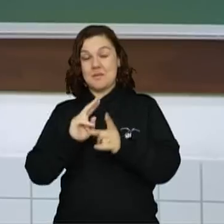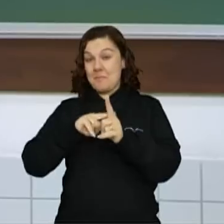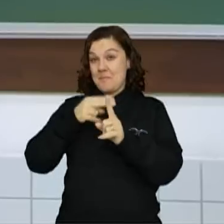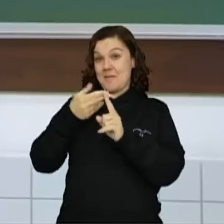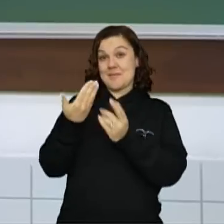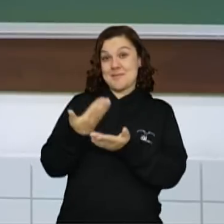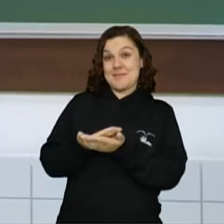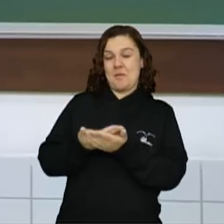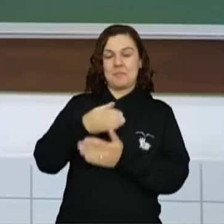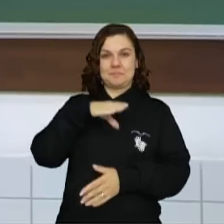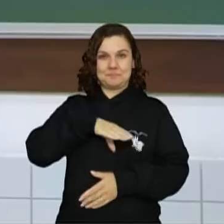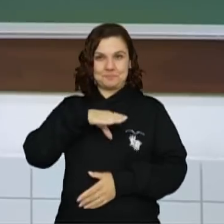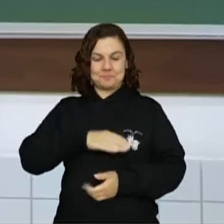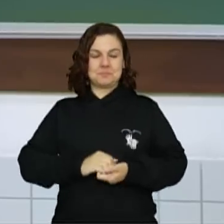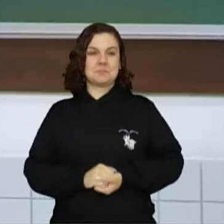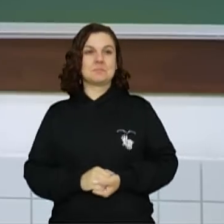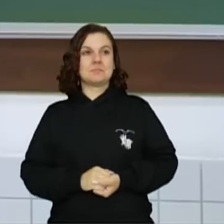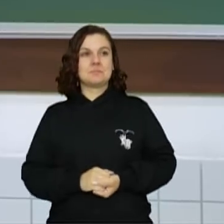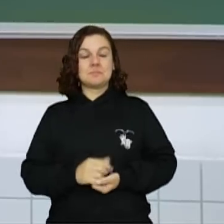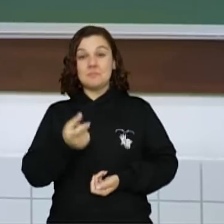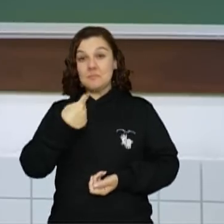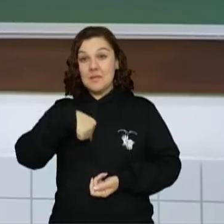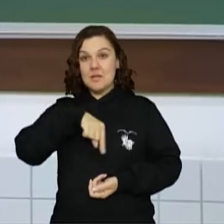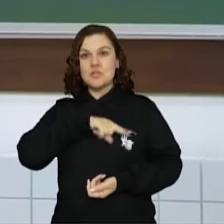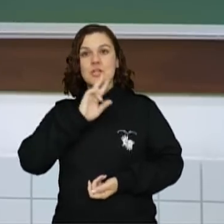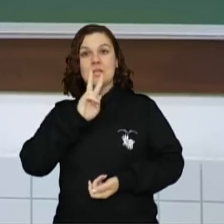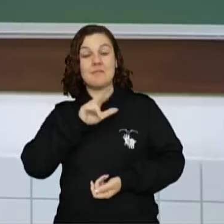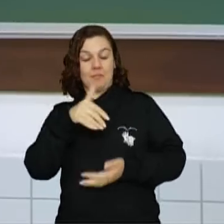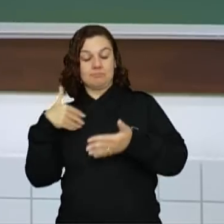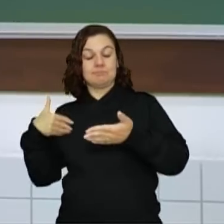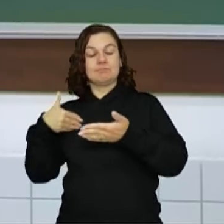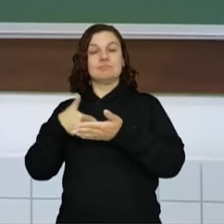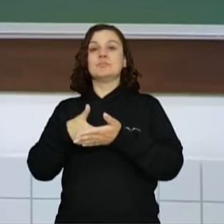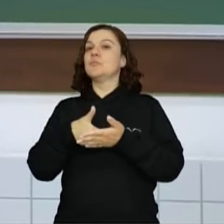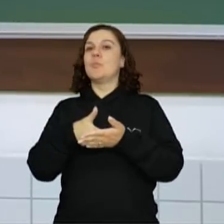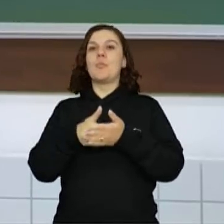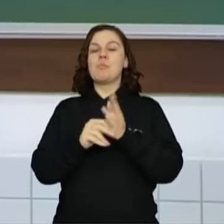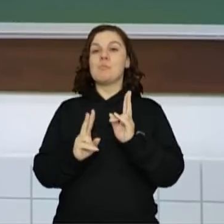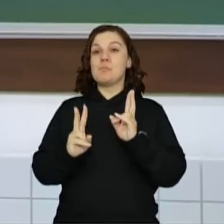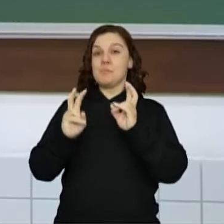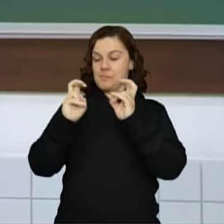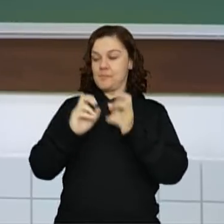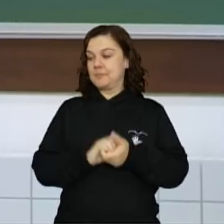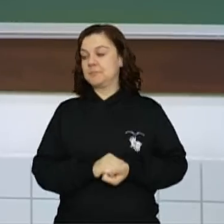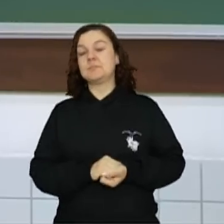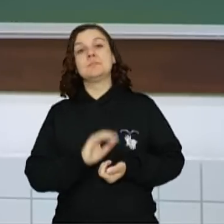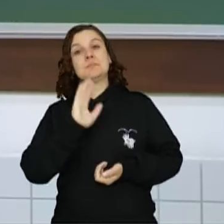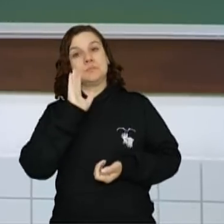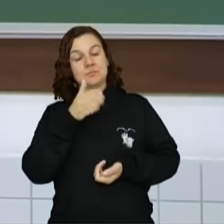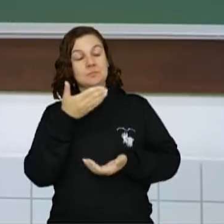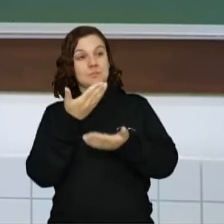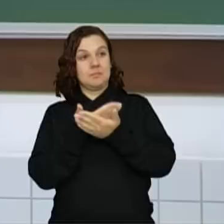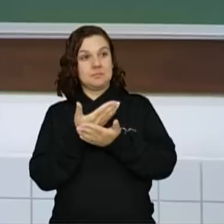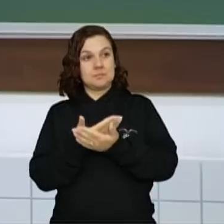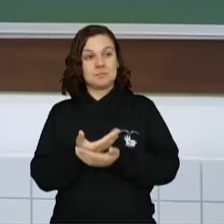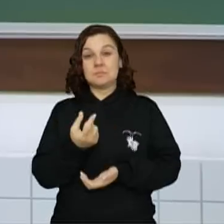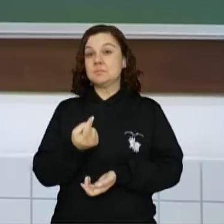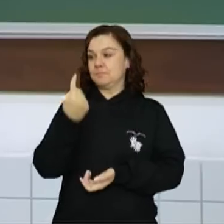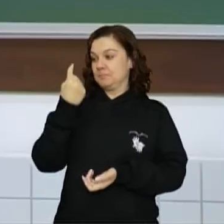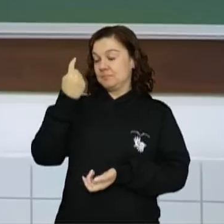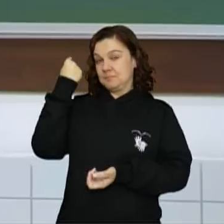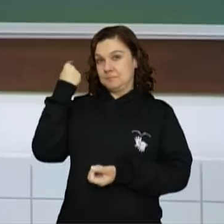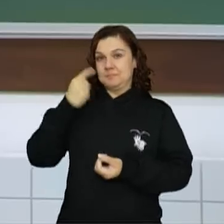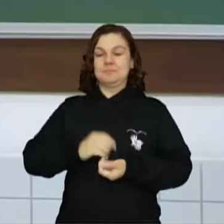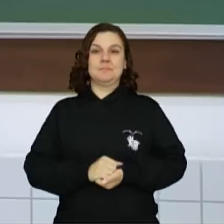mais essa aula de língua portuguesa. E nós vamos retomar um assunto que nós vimos nas